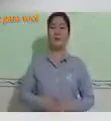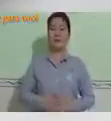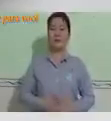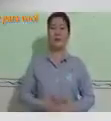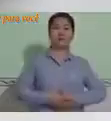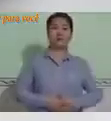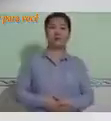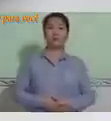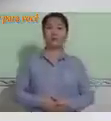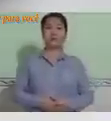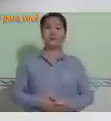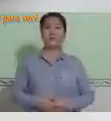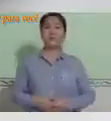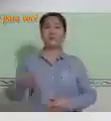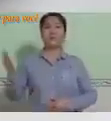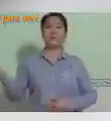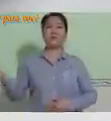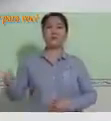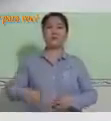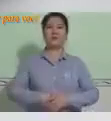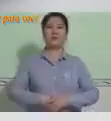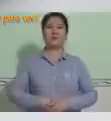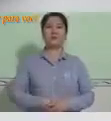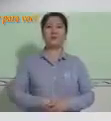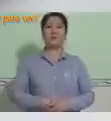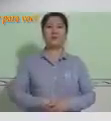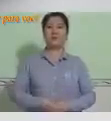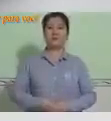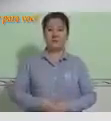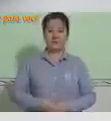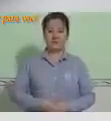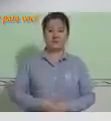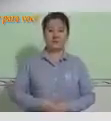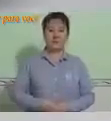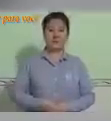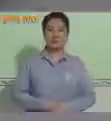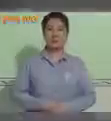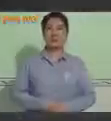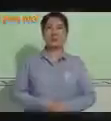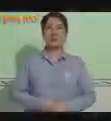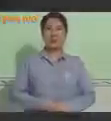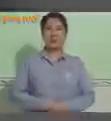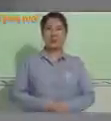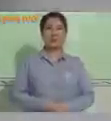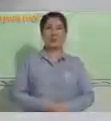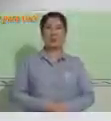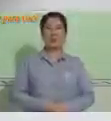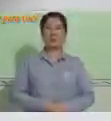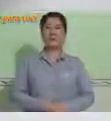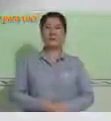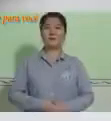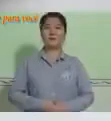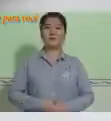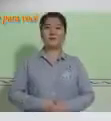O vírus Maiaro, vírgula, é um vírus que pode ser difícil de identificar, vírgula, pois os seus sintomas são muito semelhantes ao